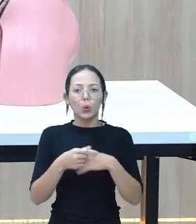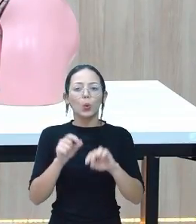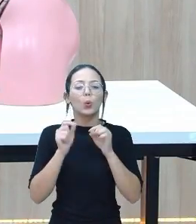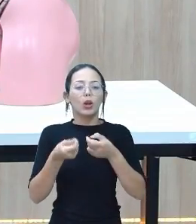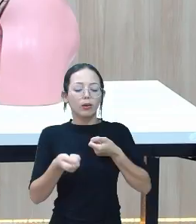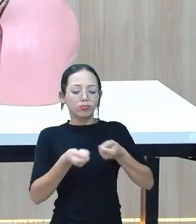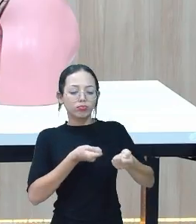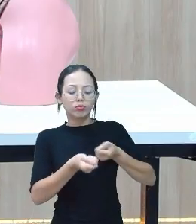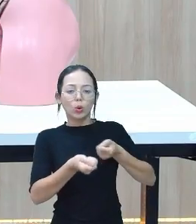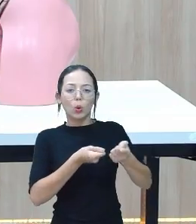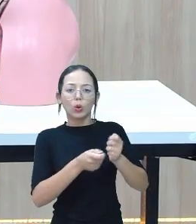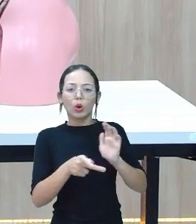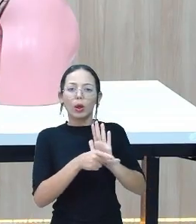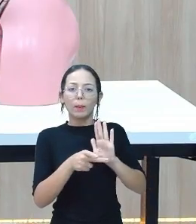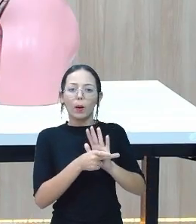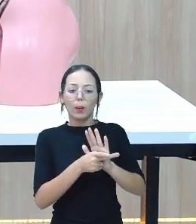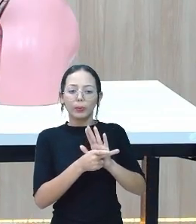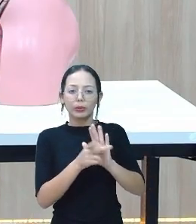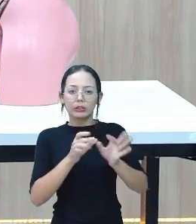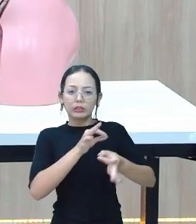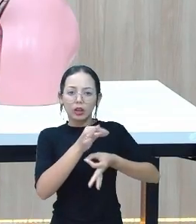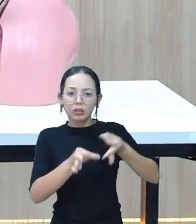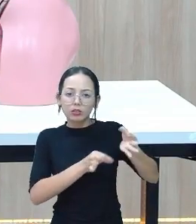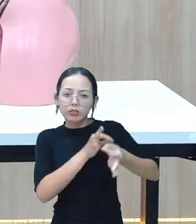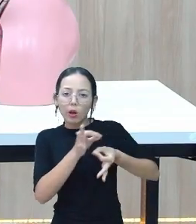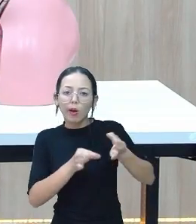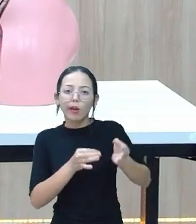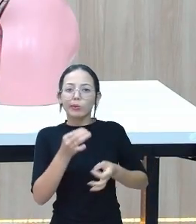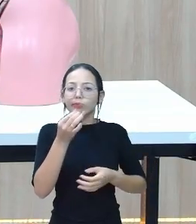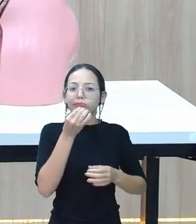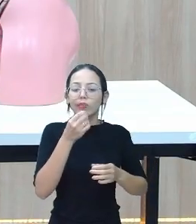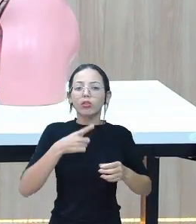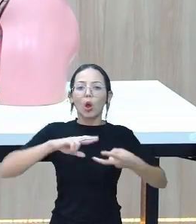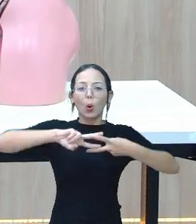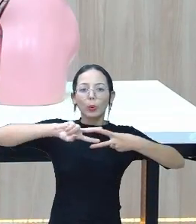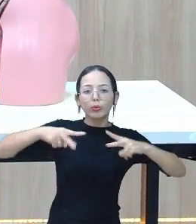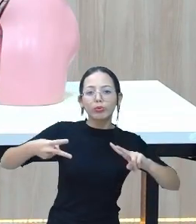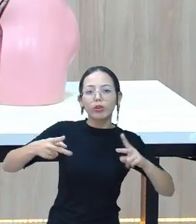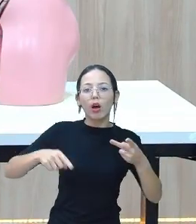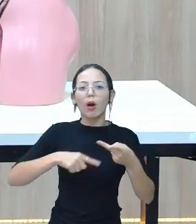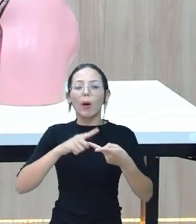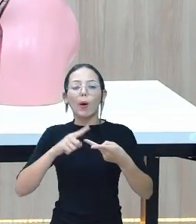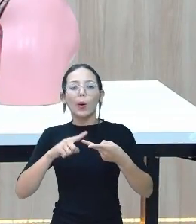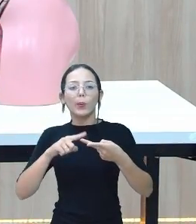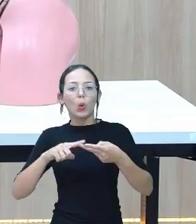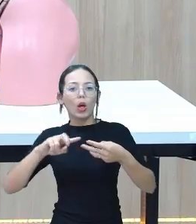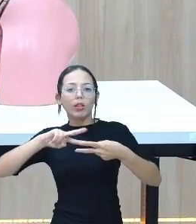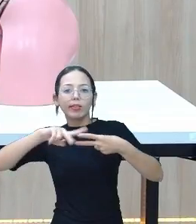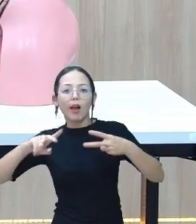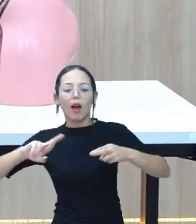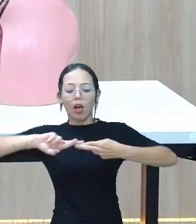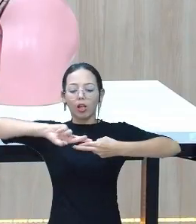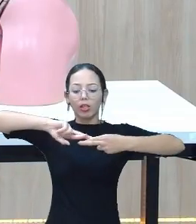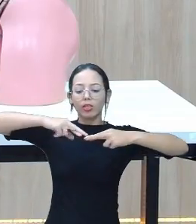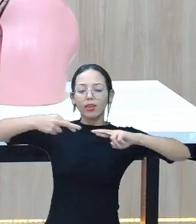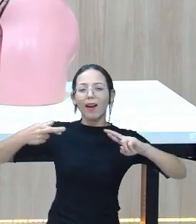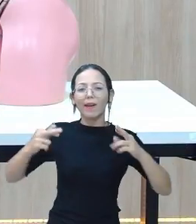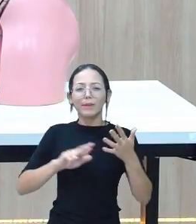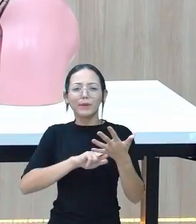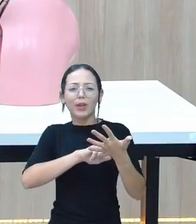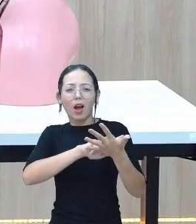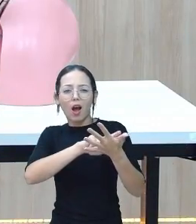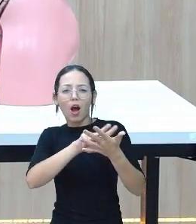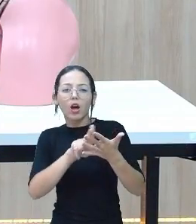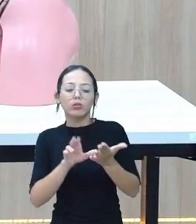é o controle das atividades celulares, onde estão os cromossomos, o DNA, o RNA. Então, o